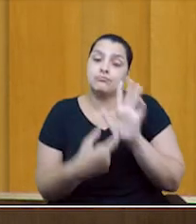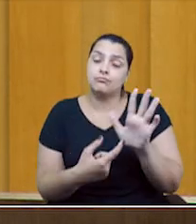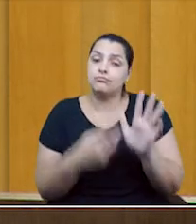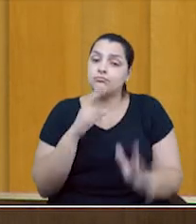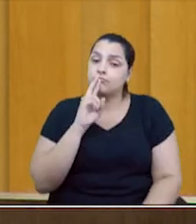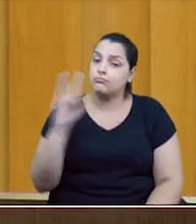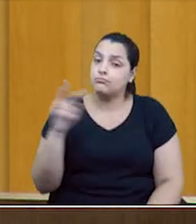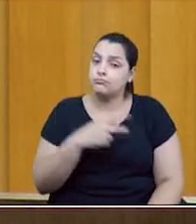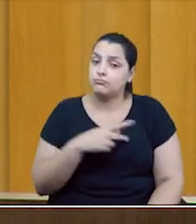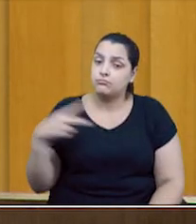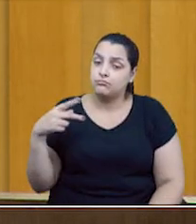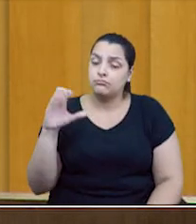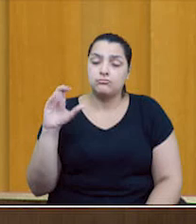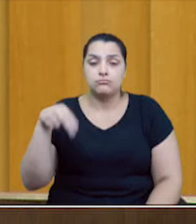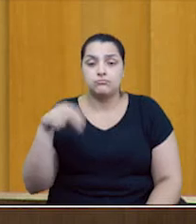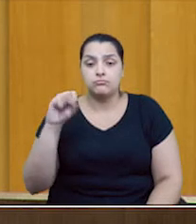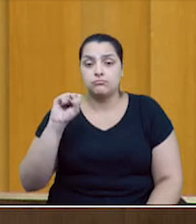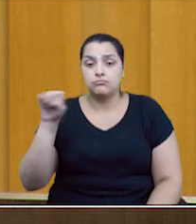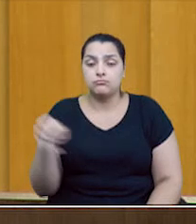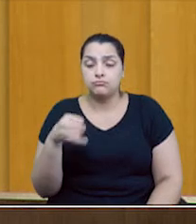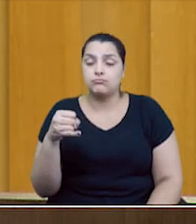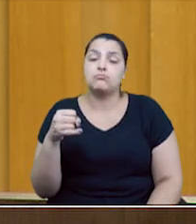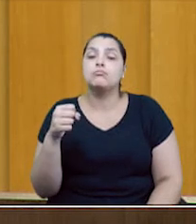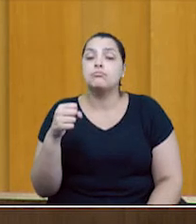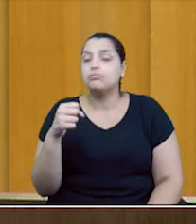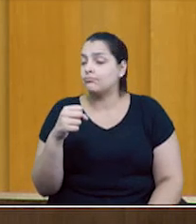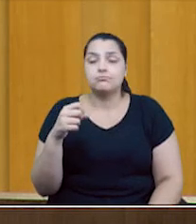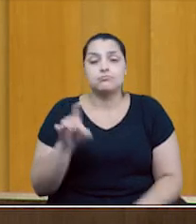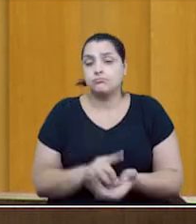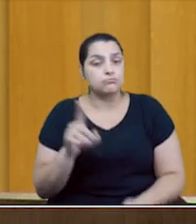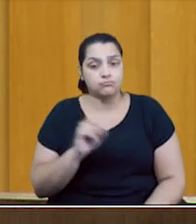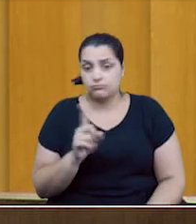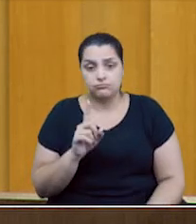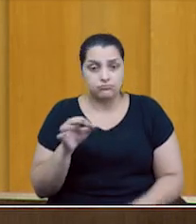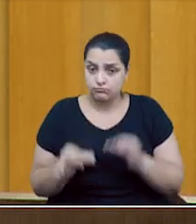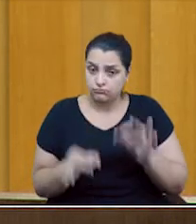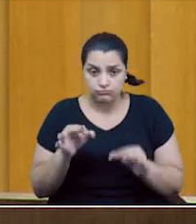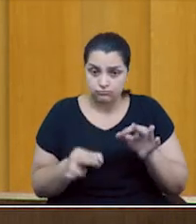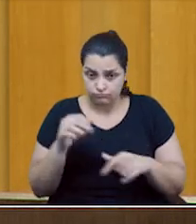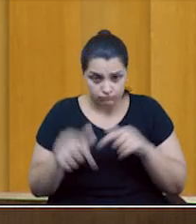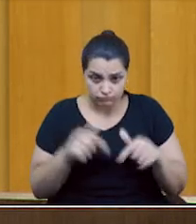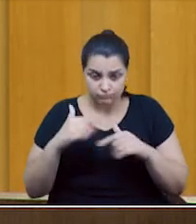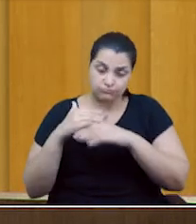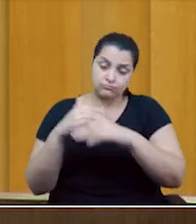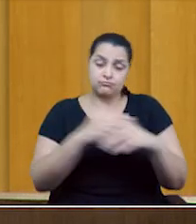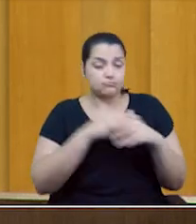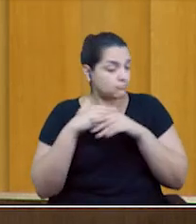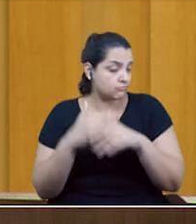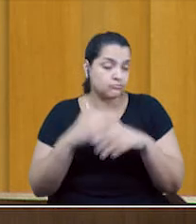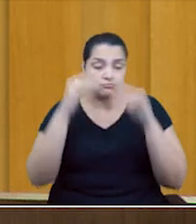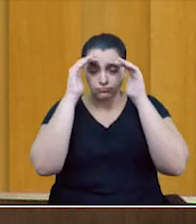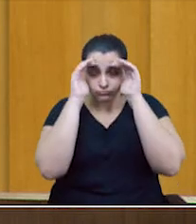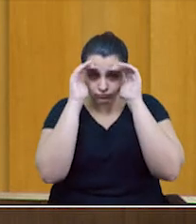do Conselho Nacional de Justiça, que não é verdade, porque a Justiça do Trabalho padronizou e respeitou, respeita